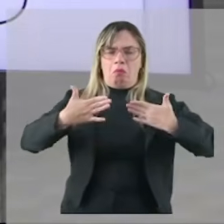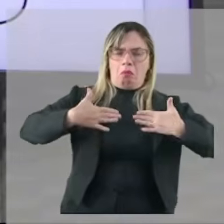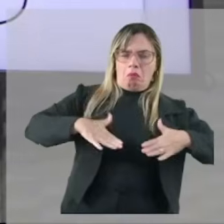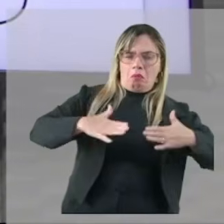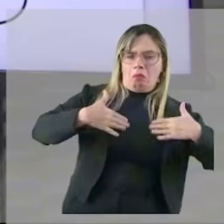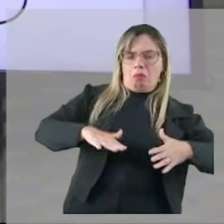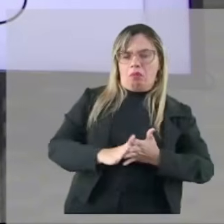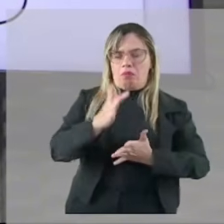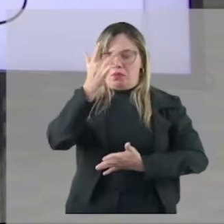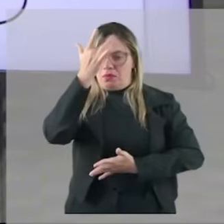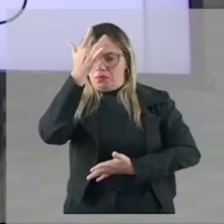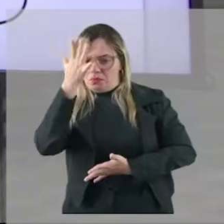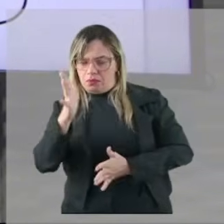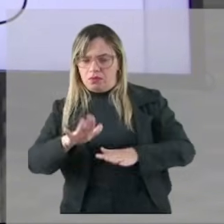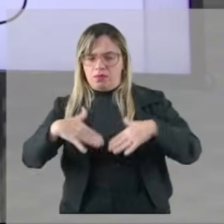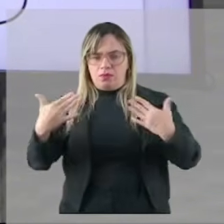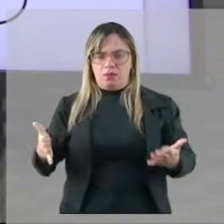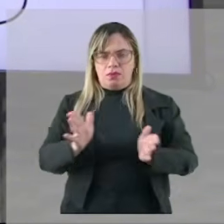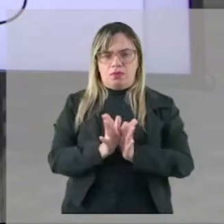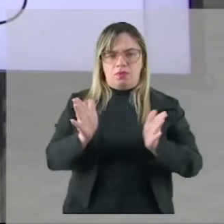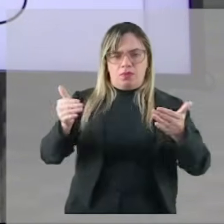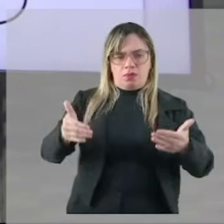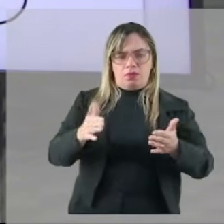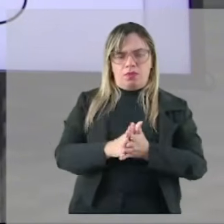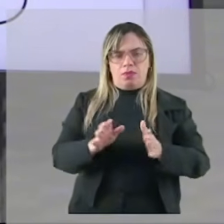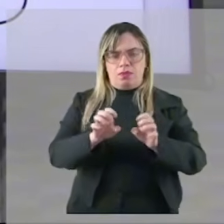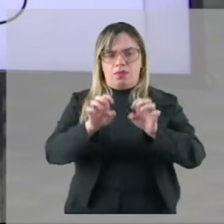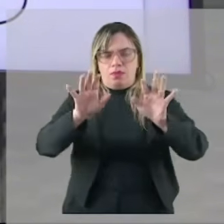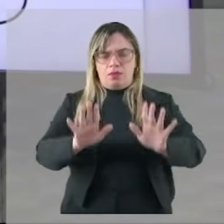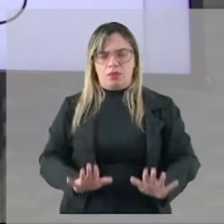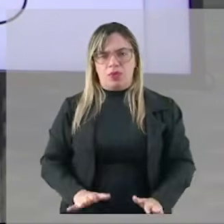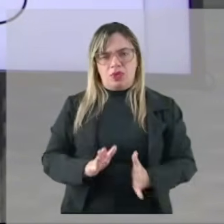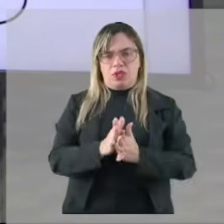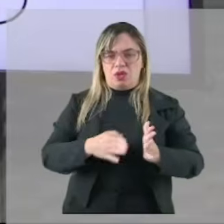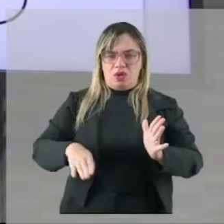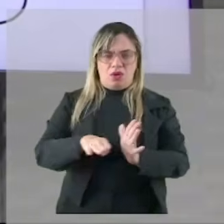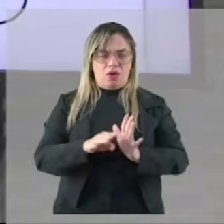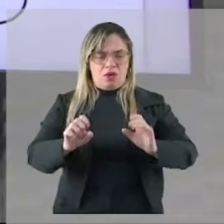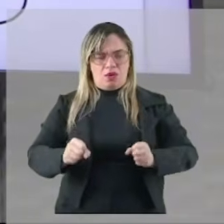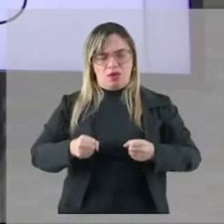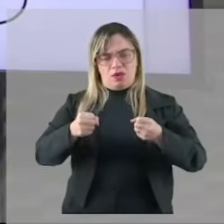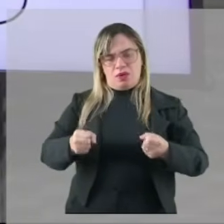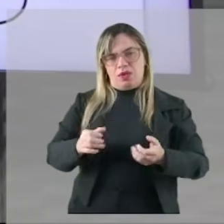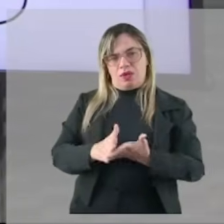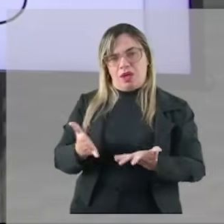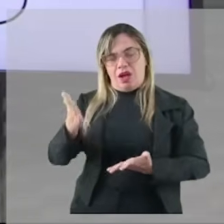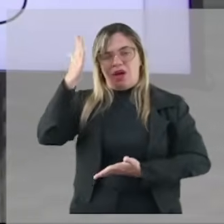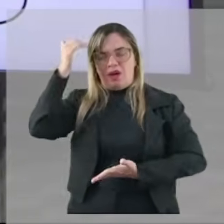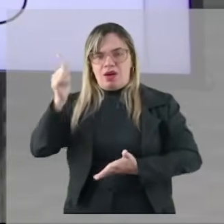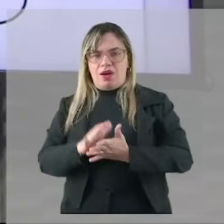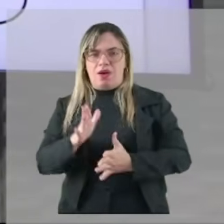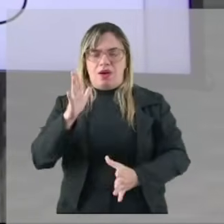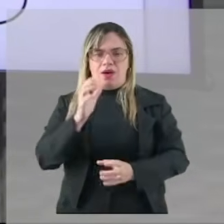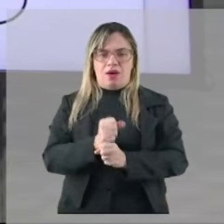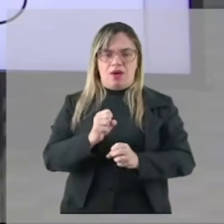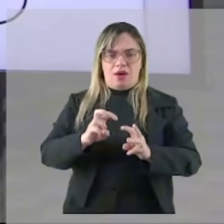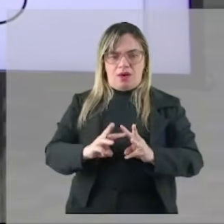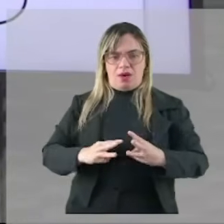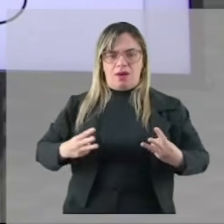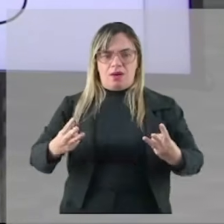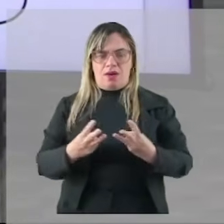fácil. Pré-requisito para estequiometria. Tu só pode chegar em estequiometria se tu souber primeiro como calcular a massa